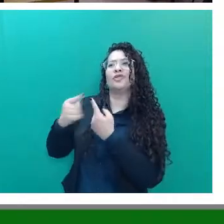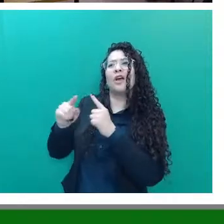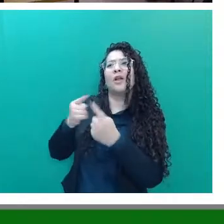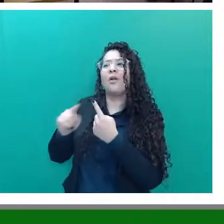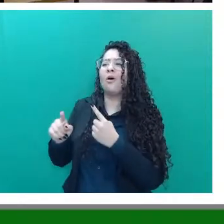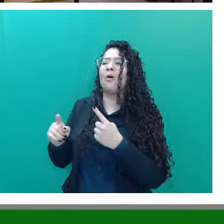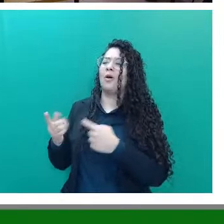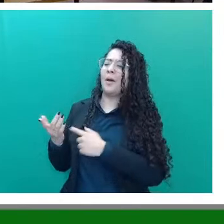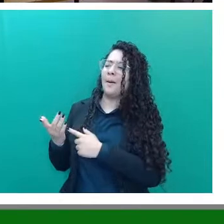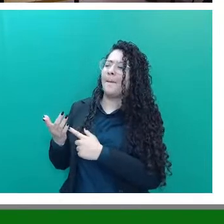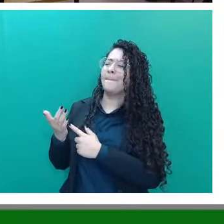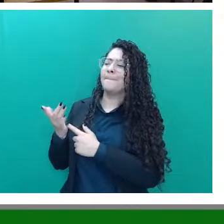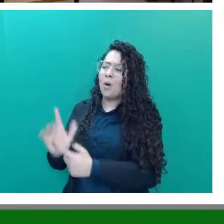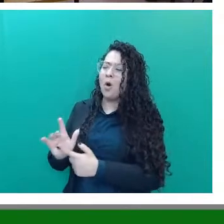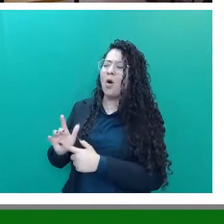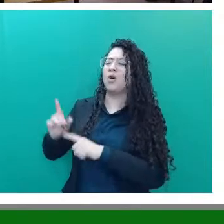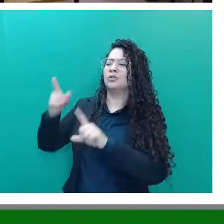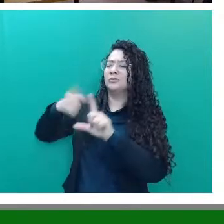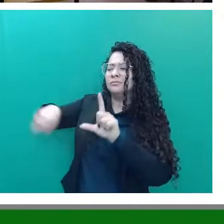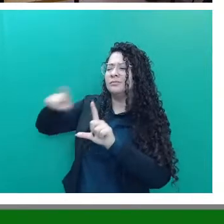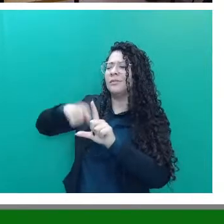sentido.